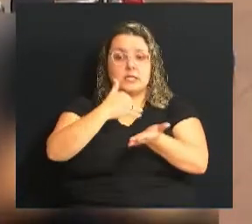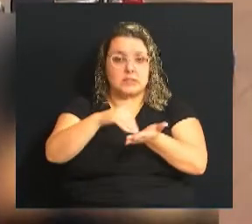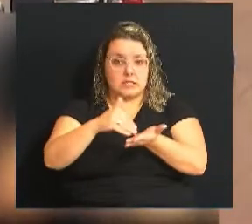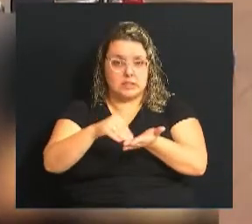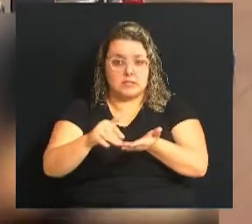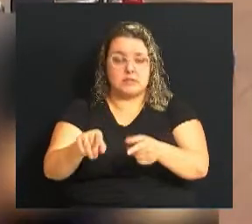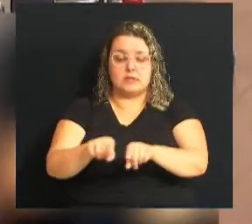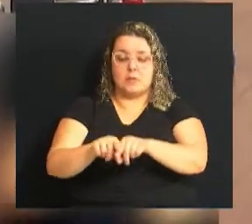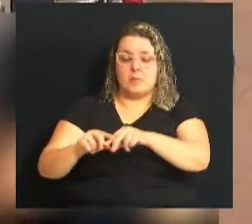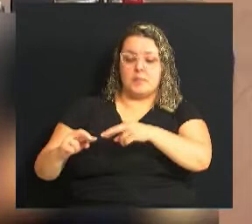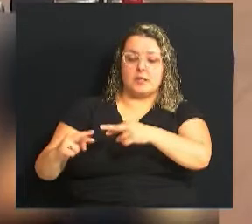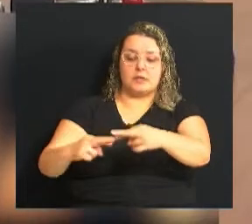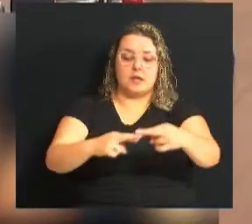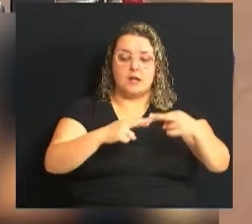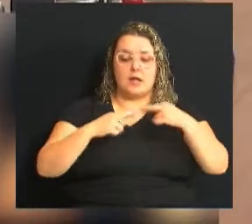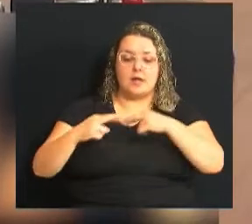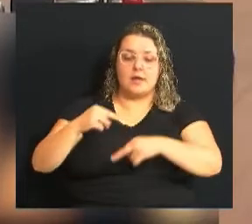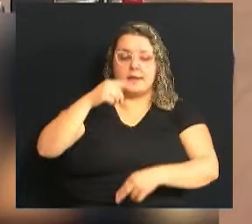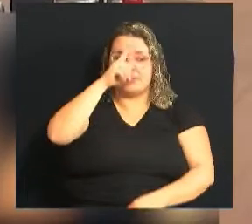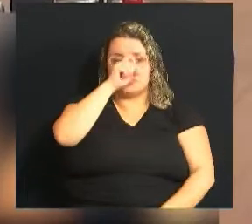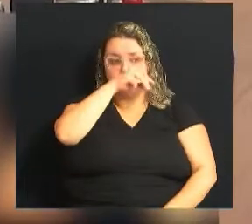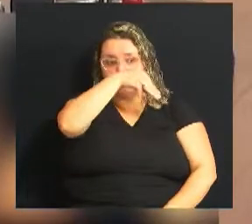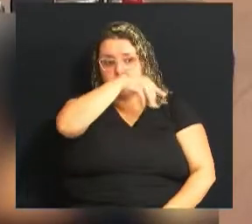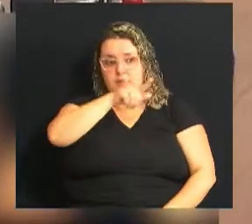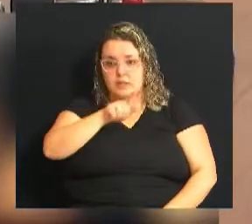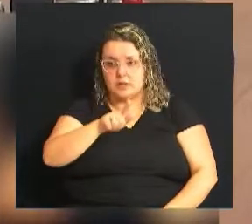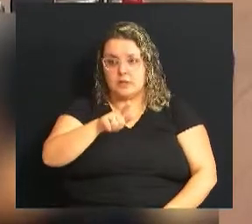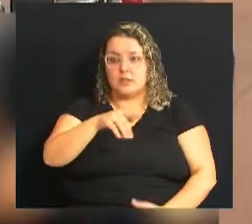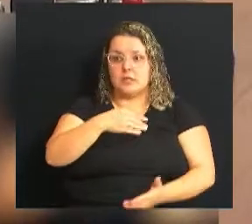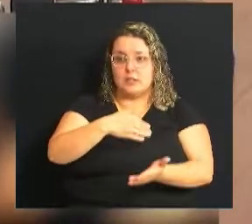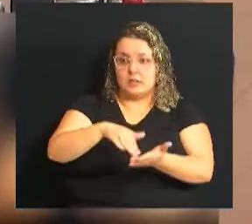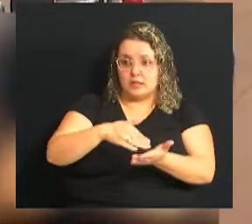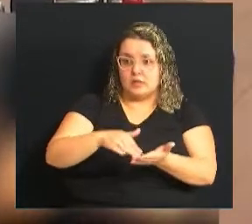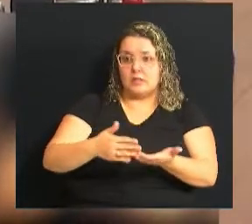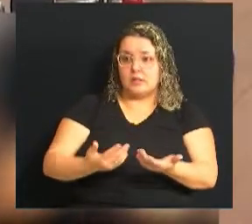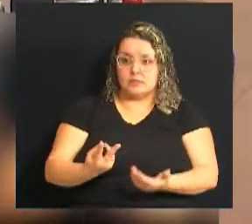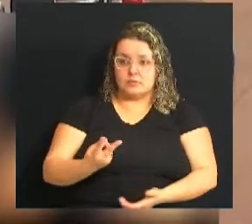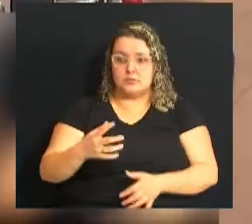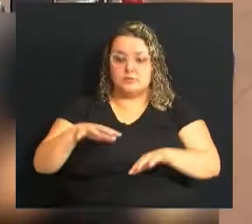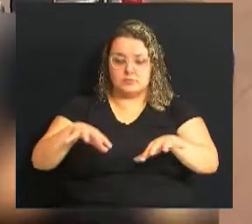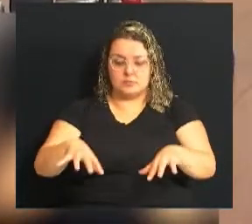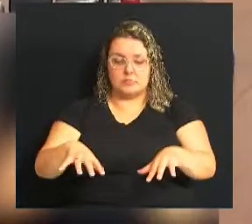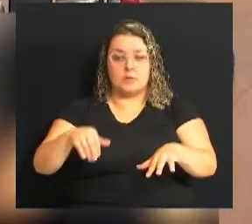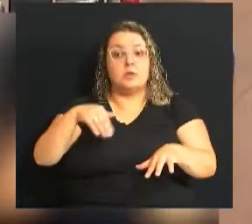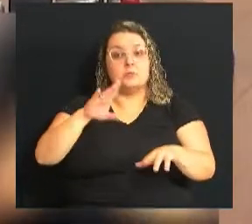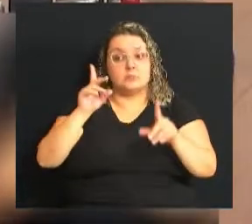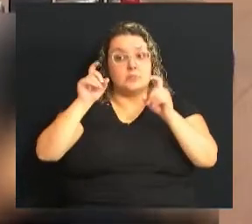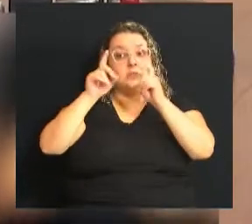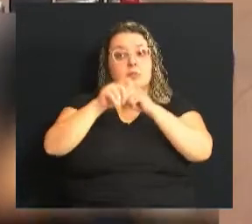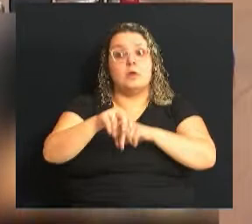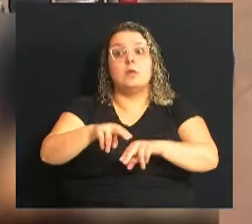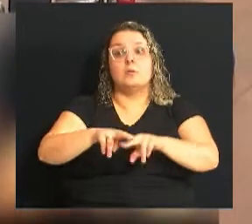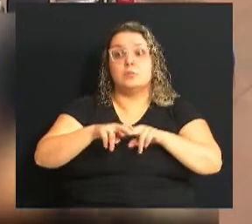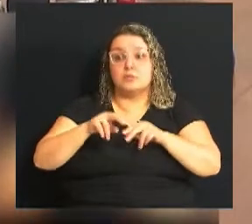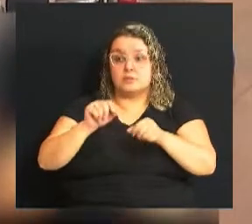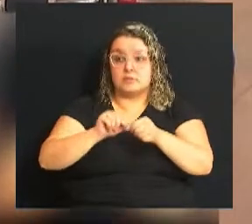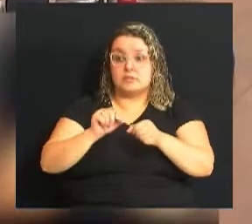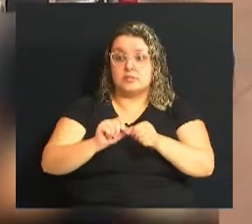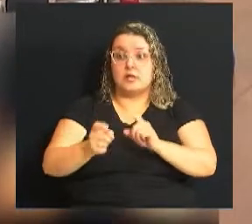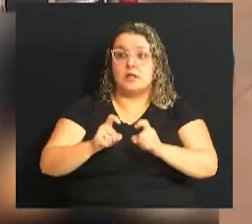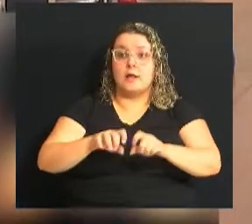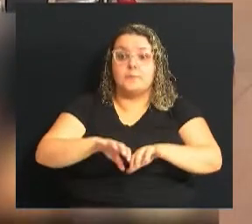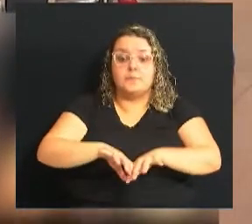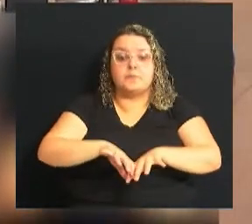Gatti são as secretarias, né, e vamos dizer assim, os mais complexos. É por isso que nós estamos fazendo essa reunião